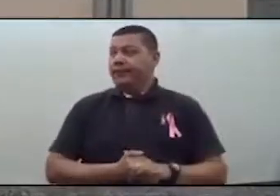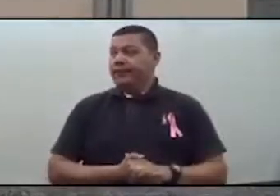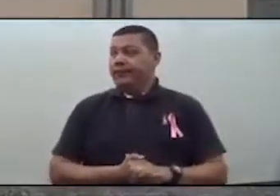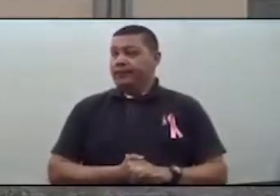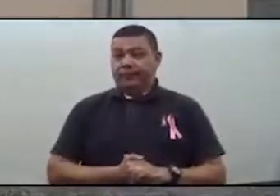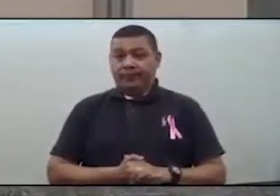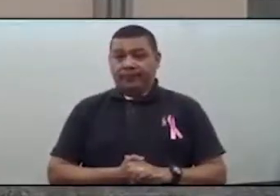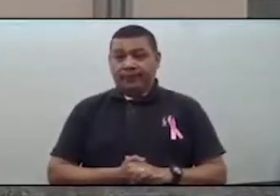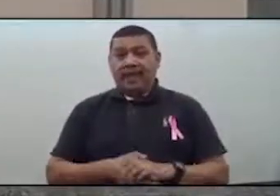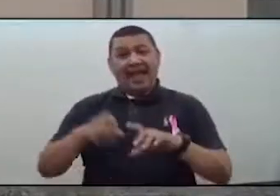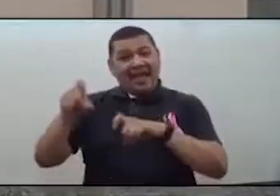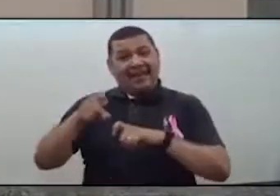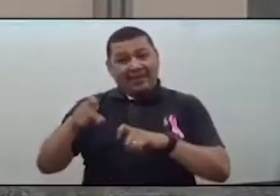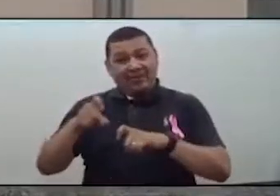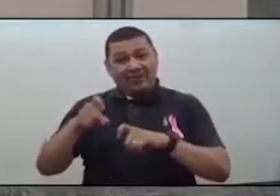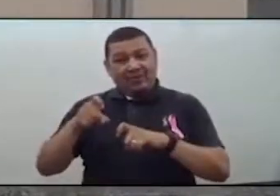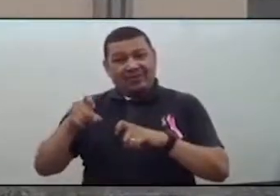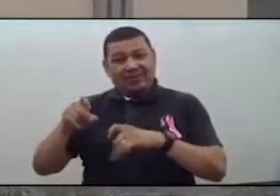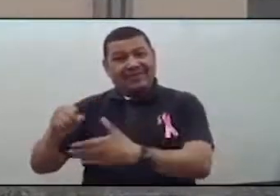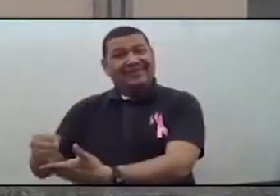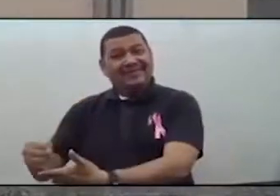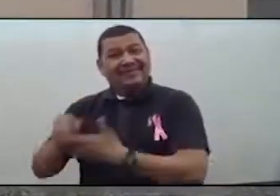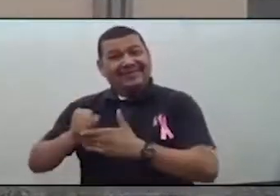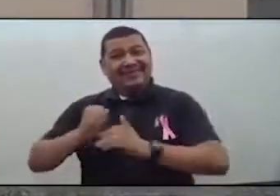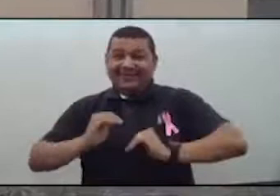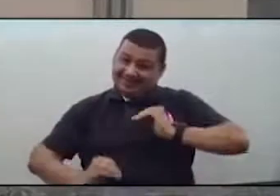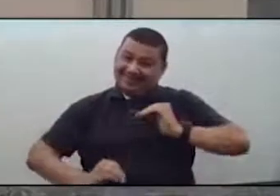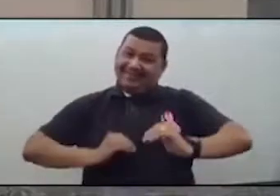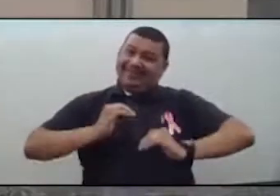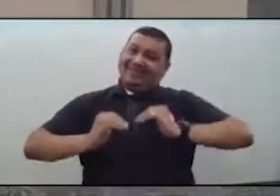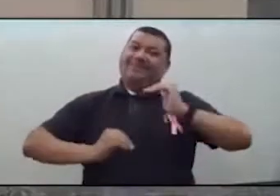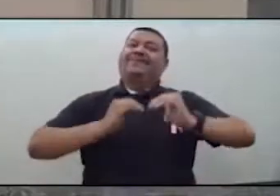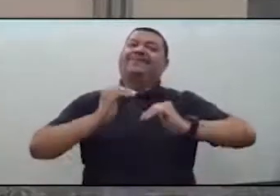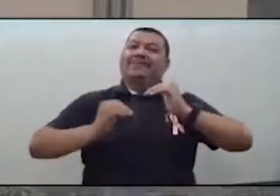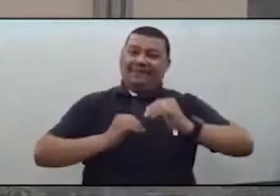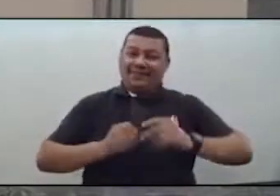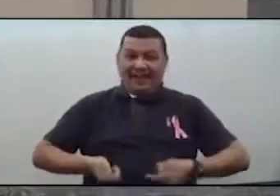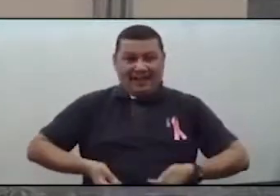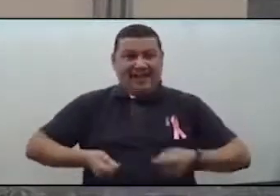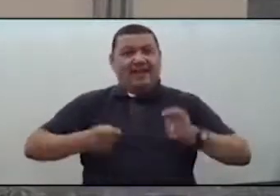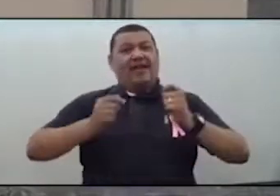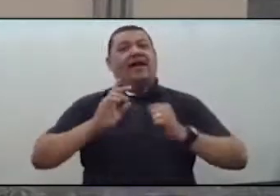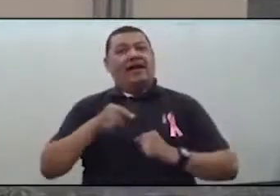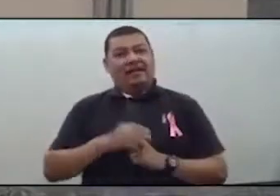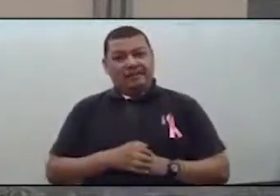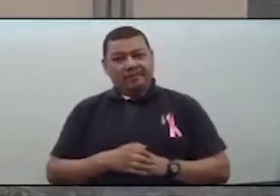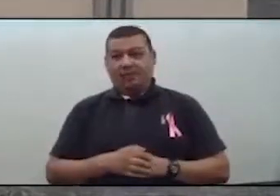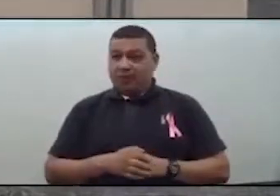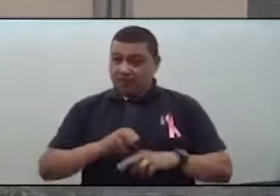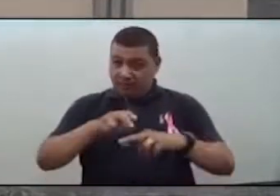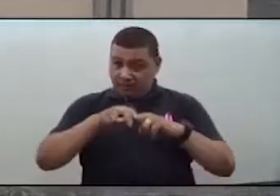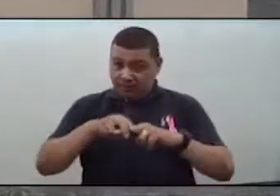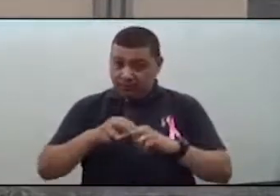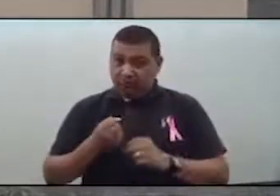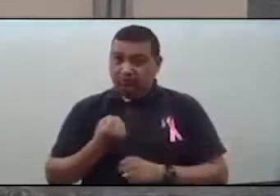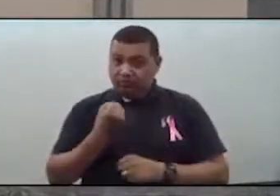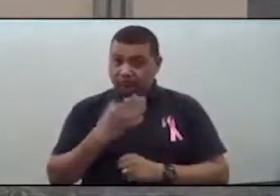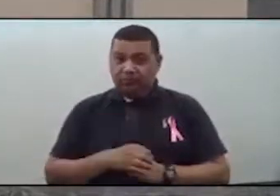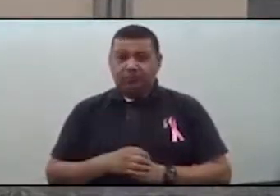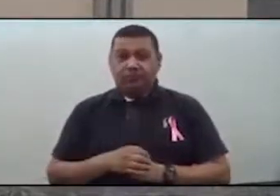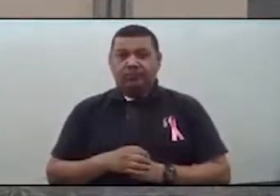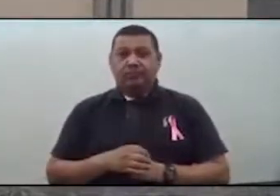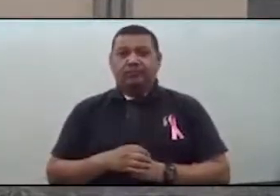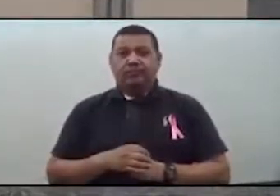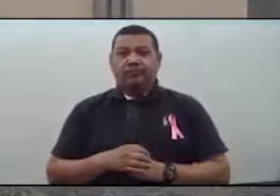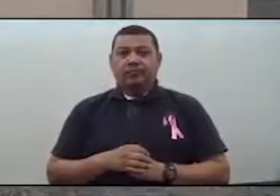ela que realmente, são os nossos agricultores que realmente segurou a nossa economia aqui no município. Então, quero aqui parabenizar aí a